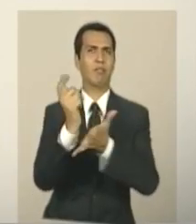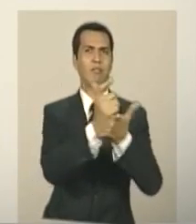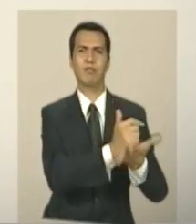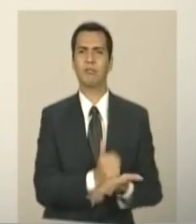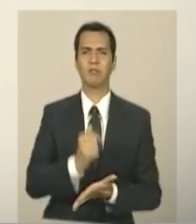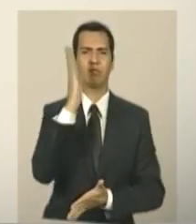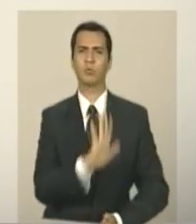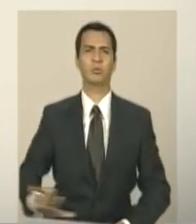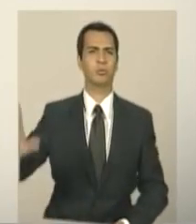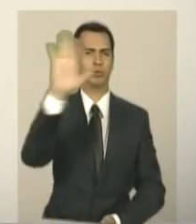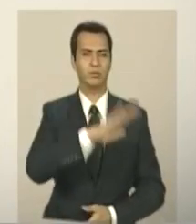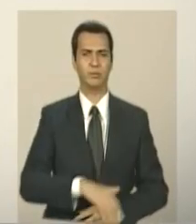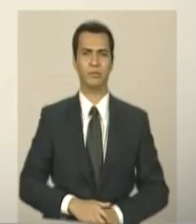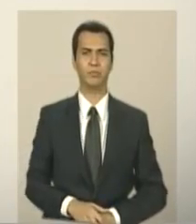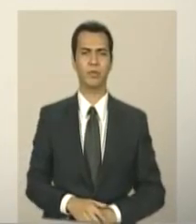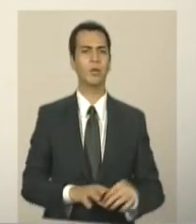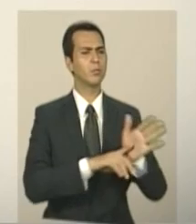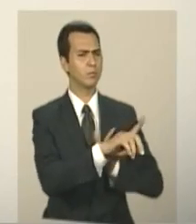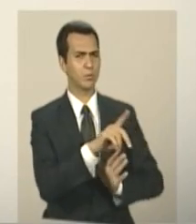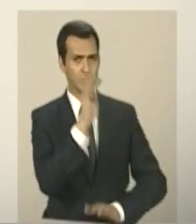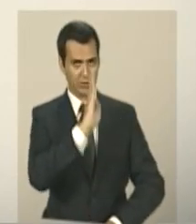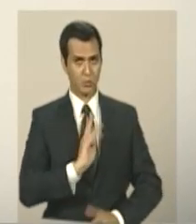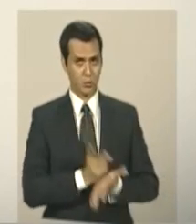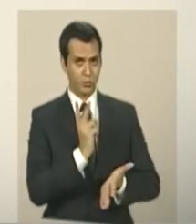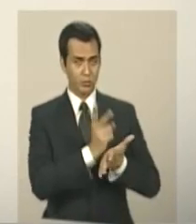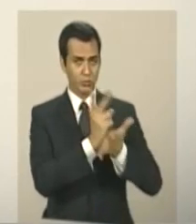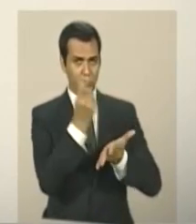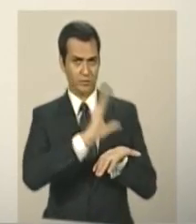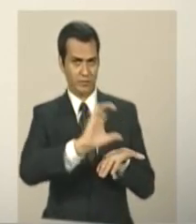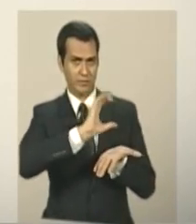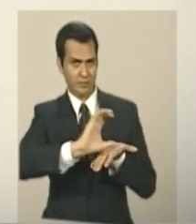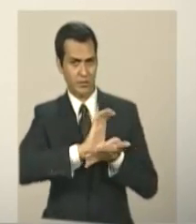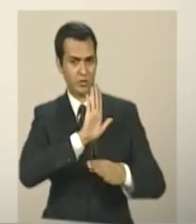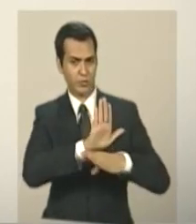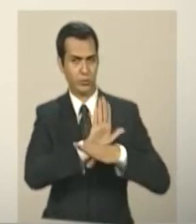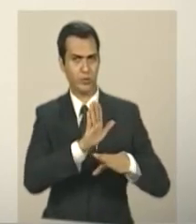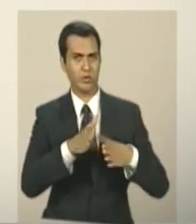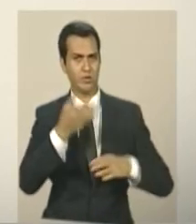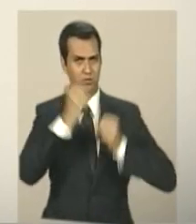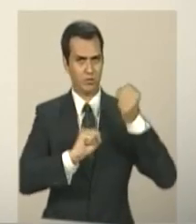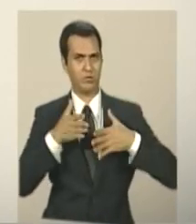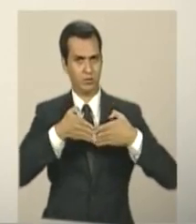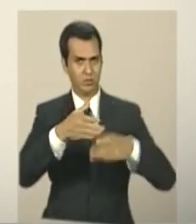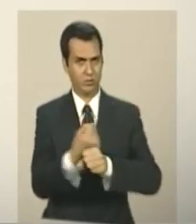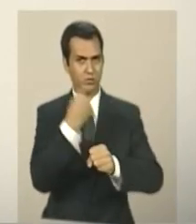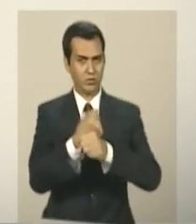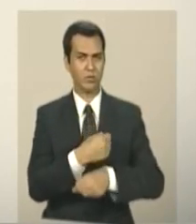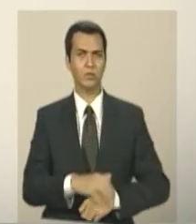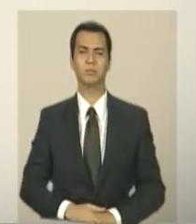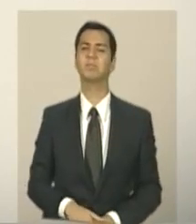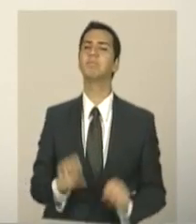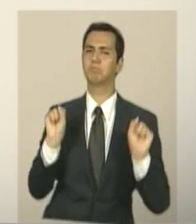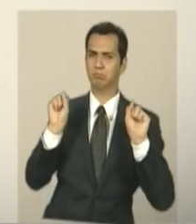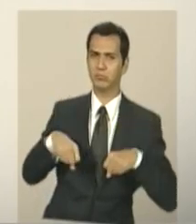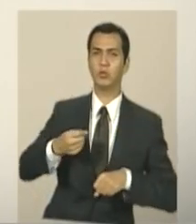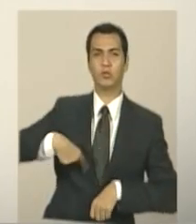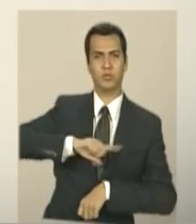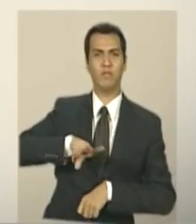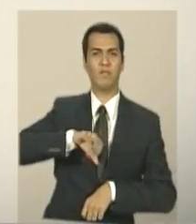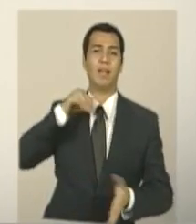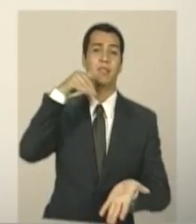Brasil vai continuar Investindo na sua indústria naval presidenta Vai sim Luciano até 2014 vamos construir ir